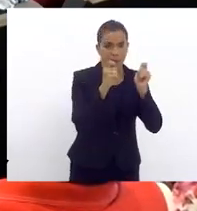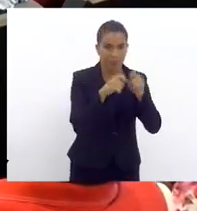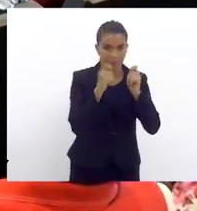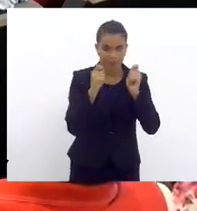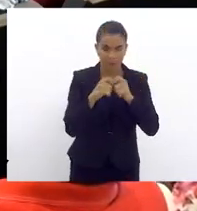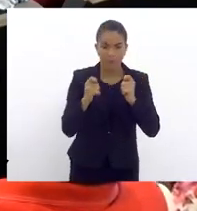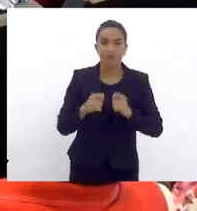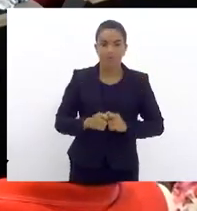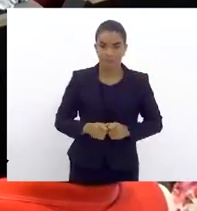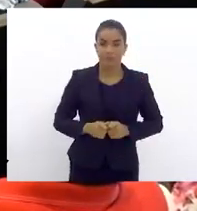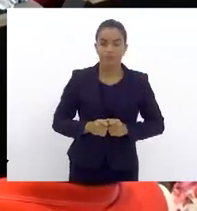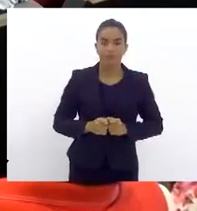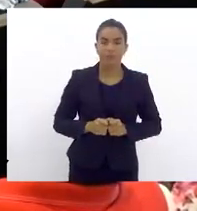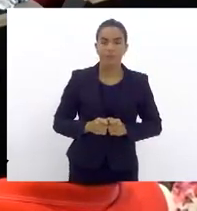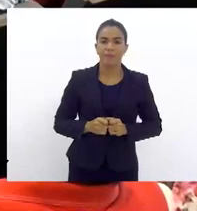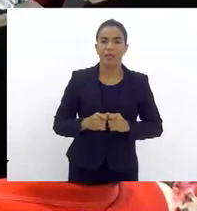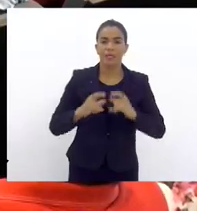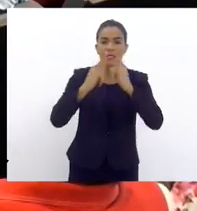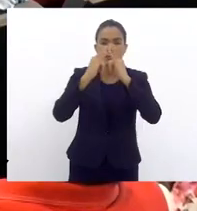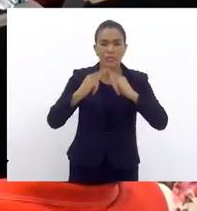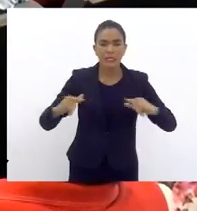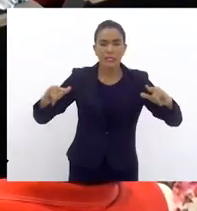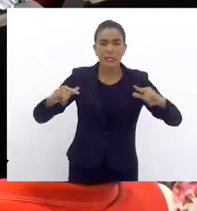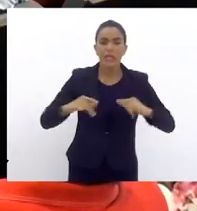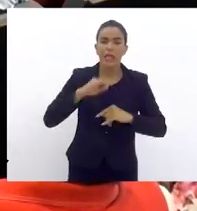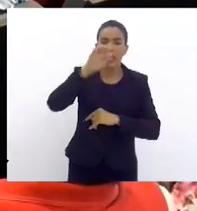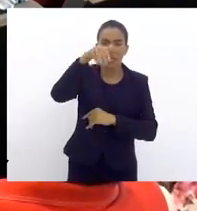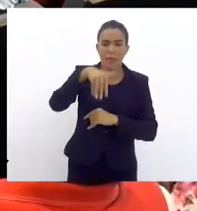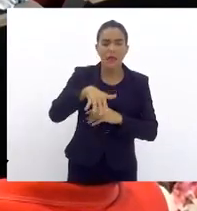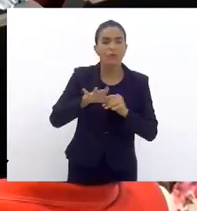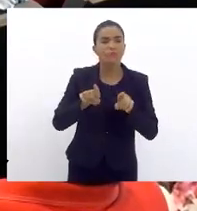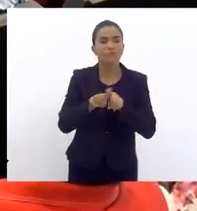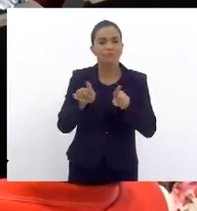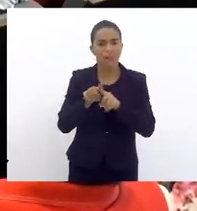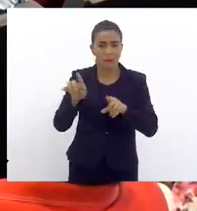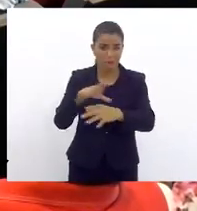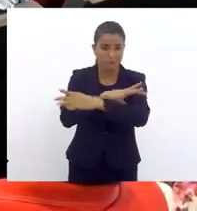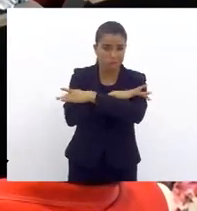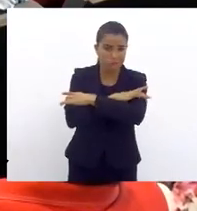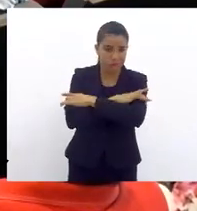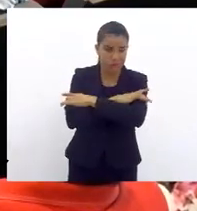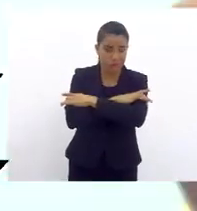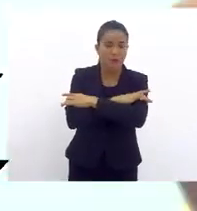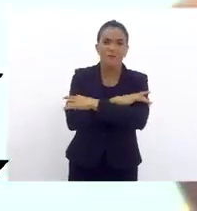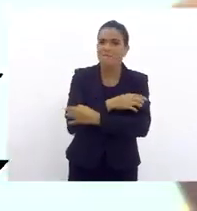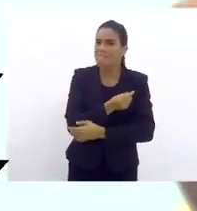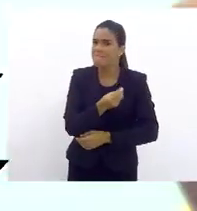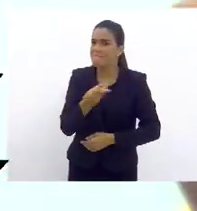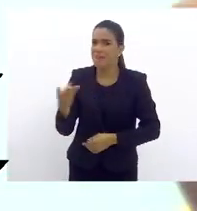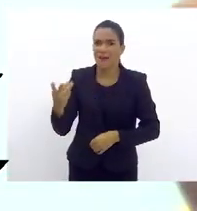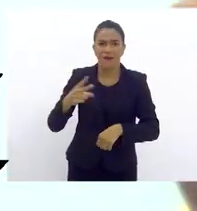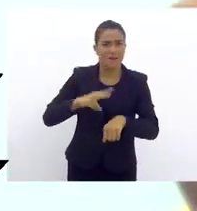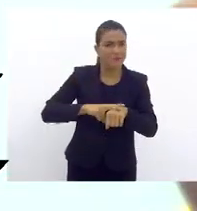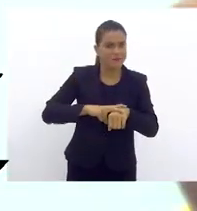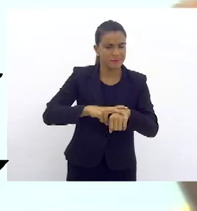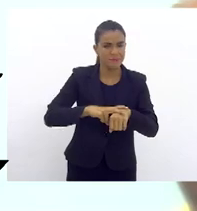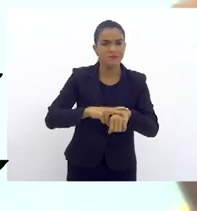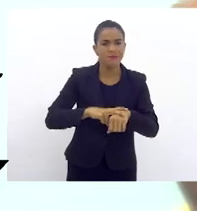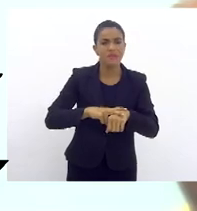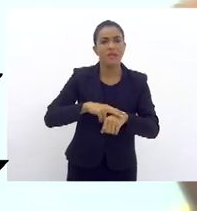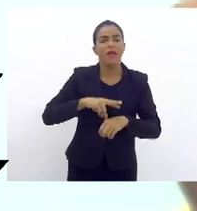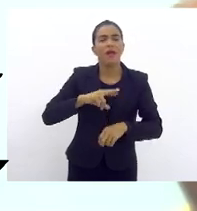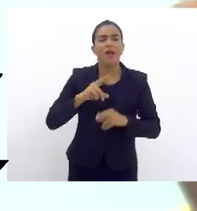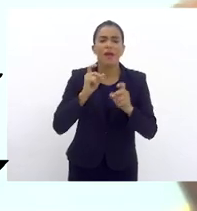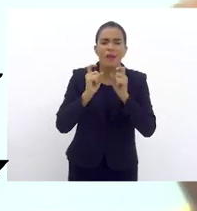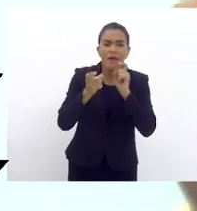de terreiros de casa de umbanda de Candomblé muitas vezes né reuniões que nós